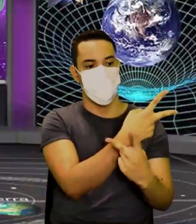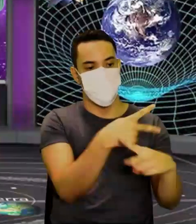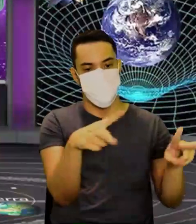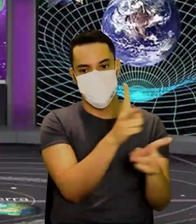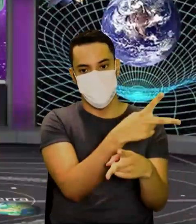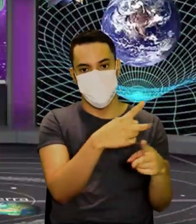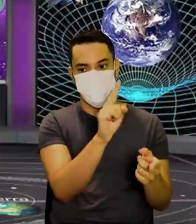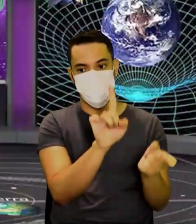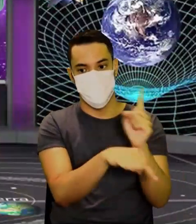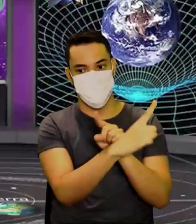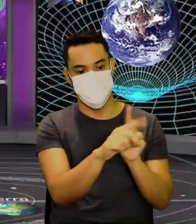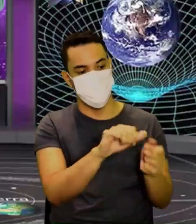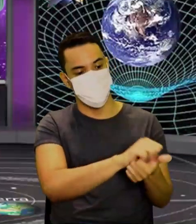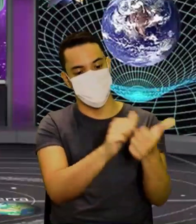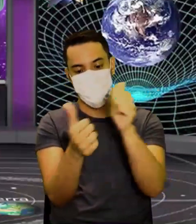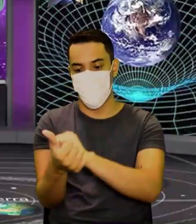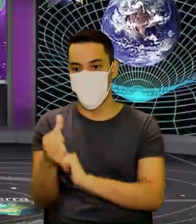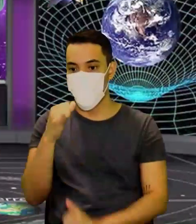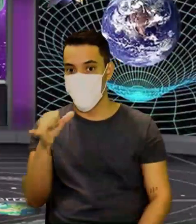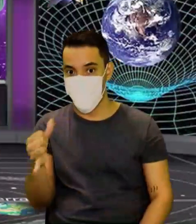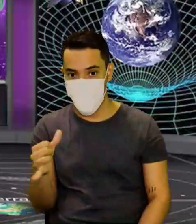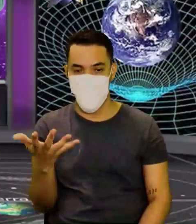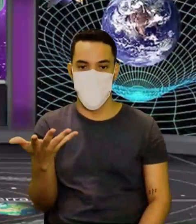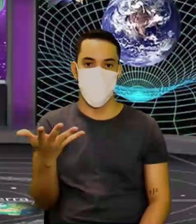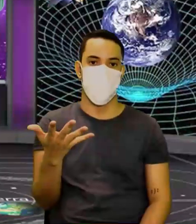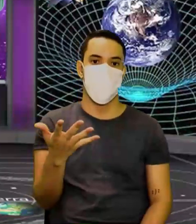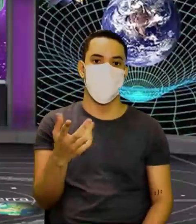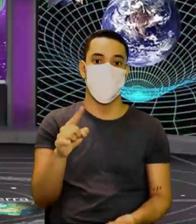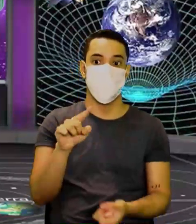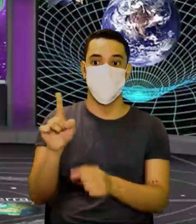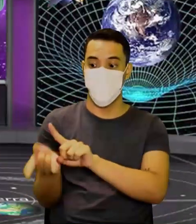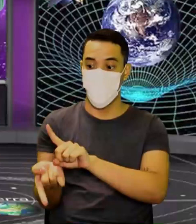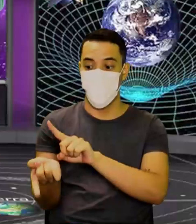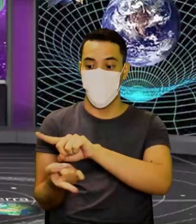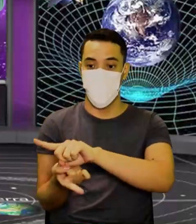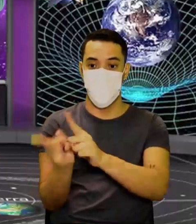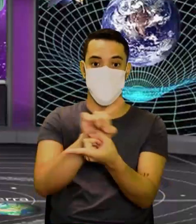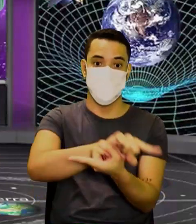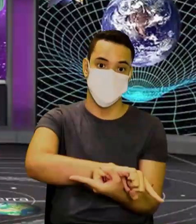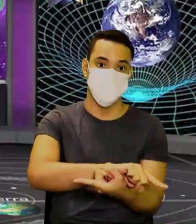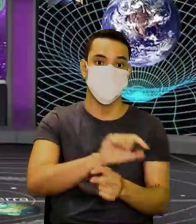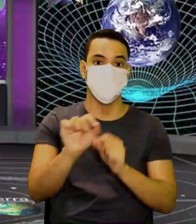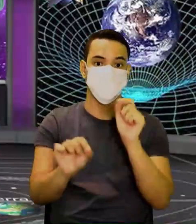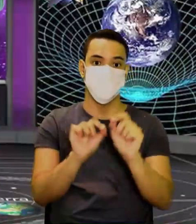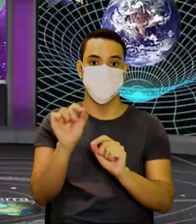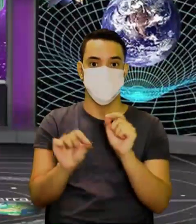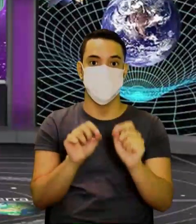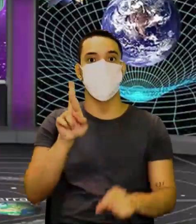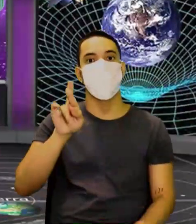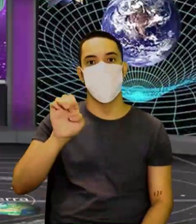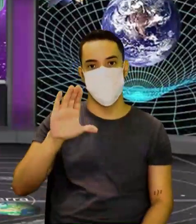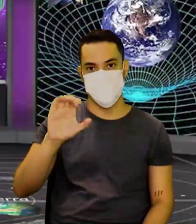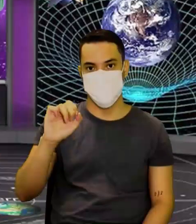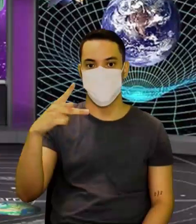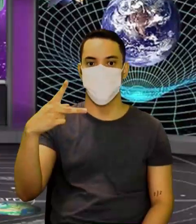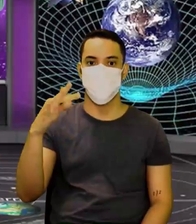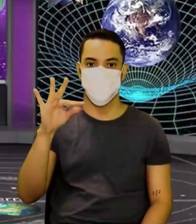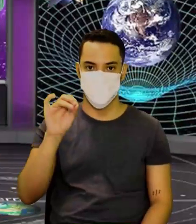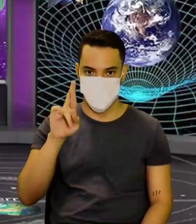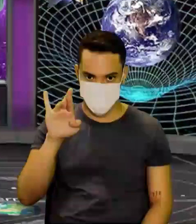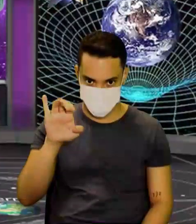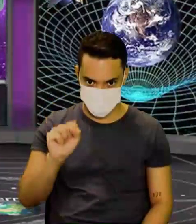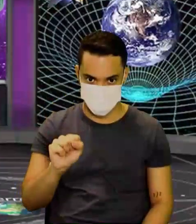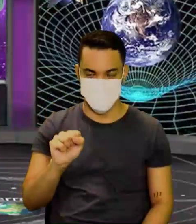dos ventos, né? E energia elétrica. E o contrário disso, eu posso falar que seria um receptor. Um